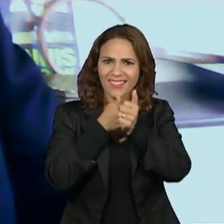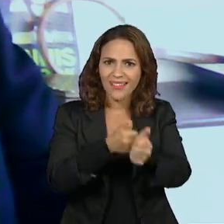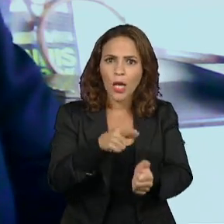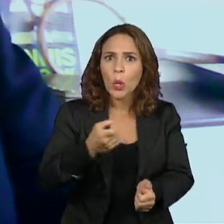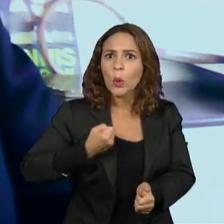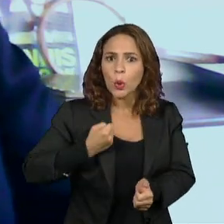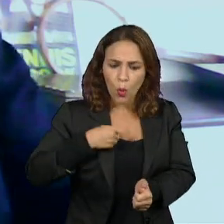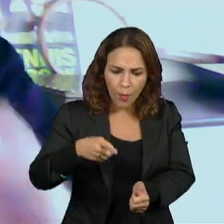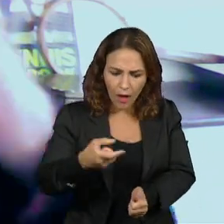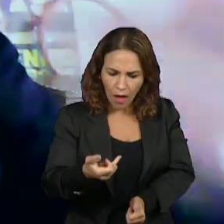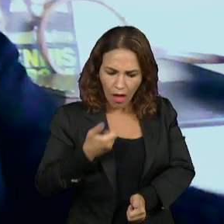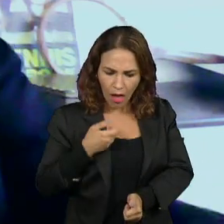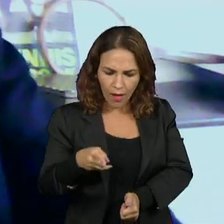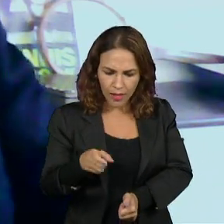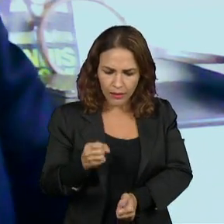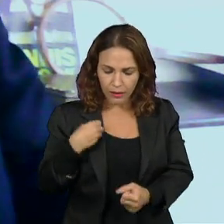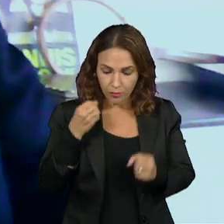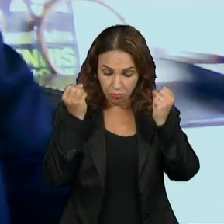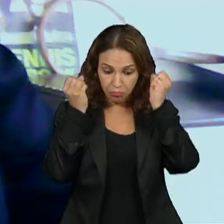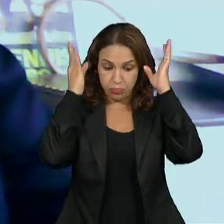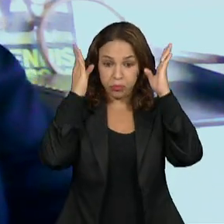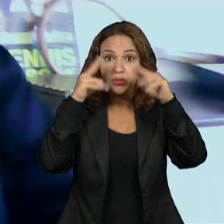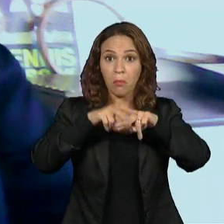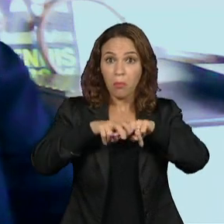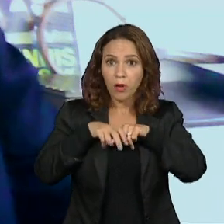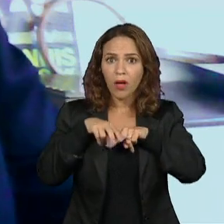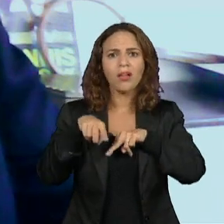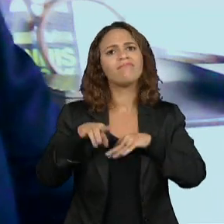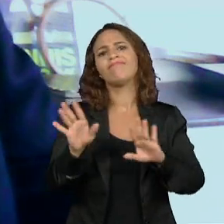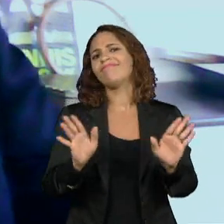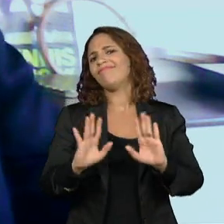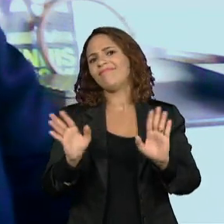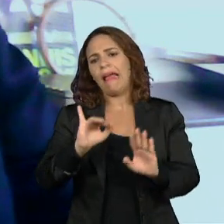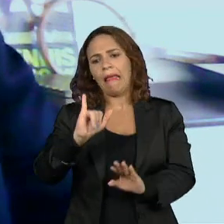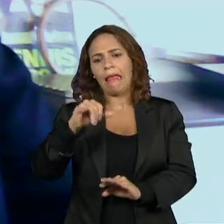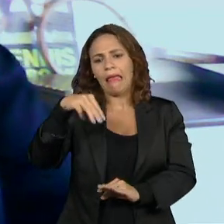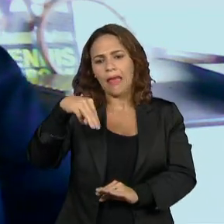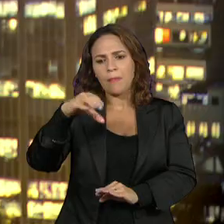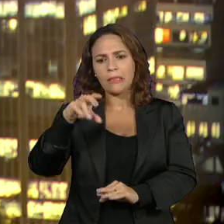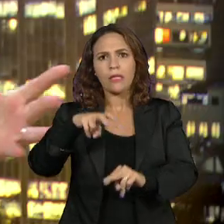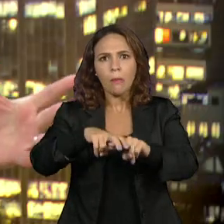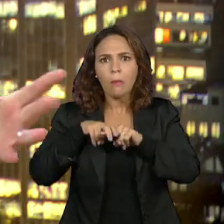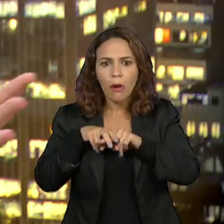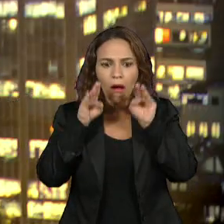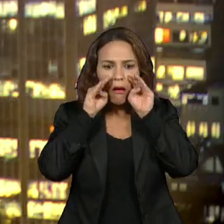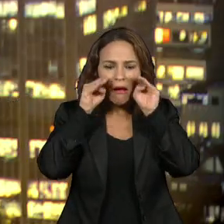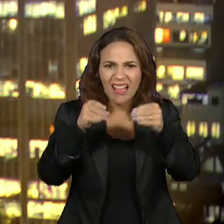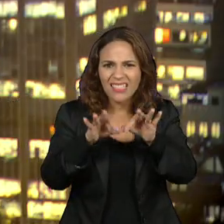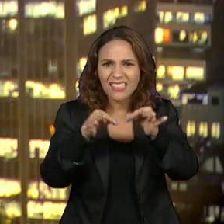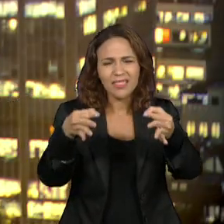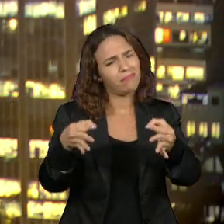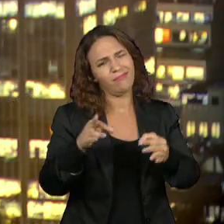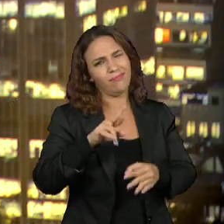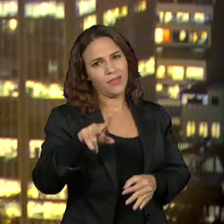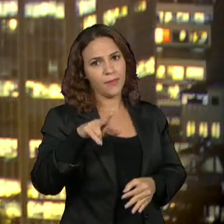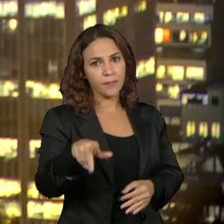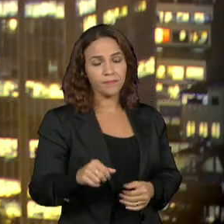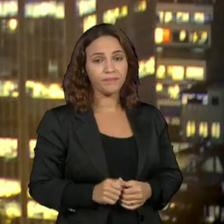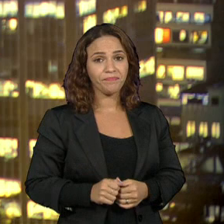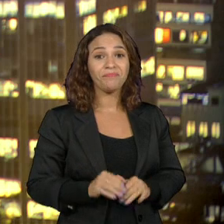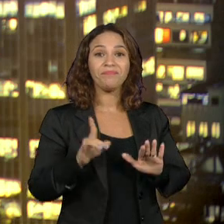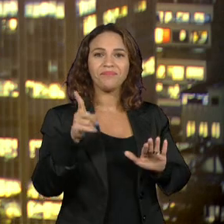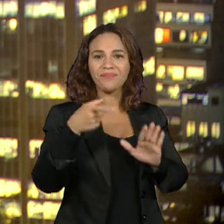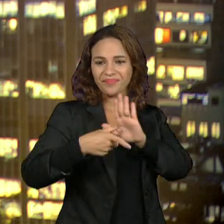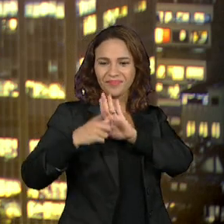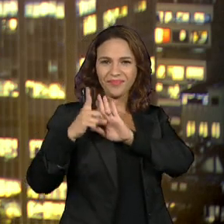número que tem na balança dividido pelo quadrado do número que tem na fita métrica. Não é simples assim, né? Agora, vocês citaram no